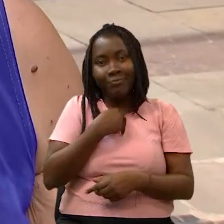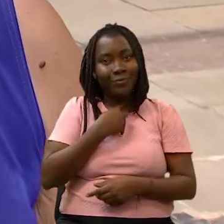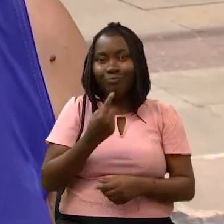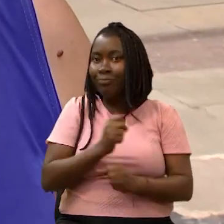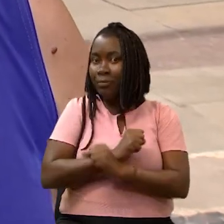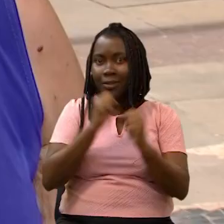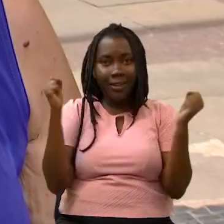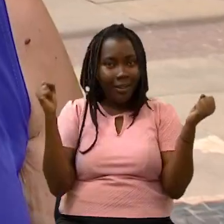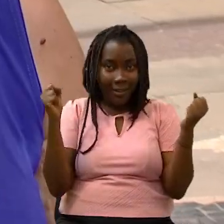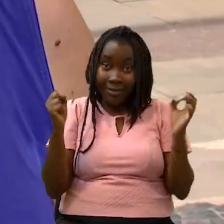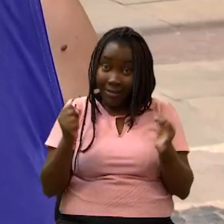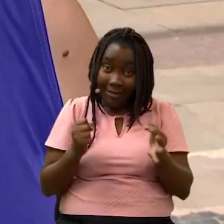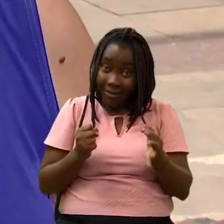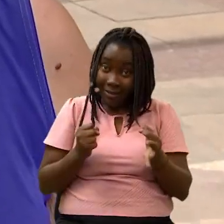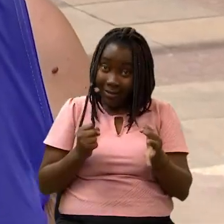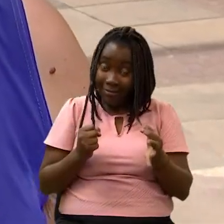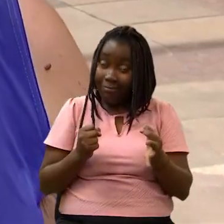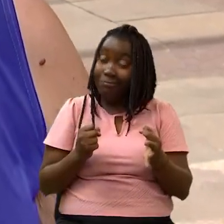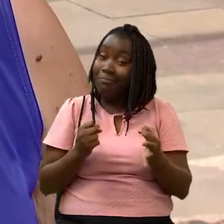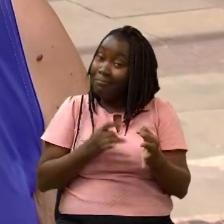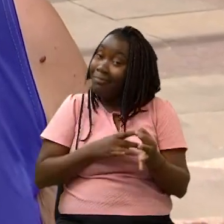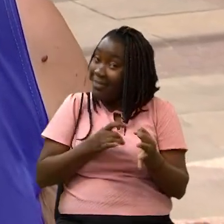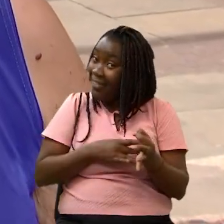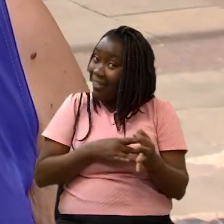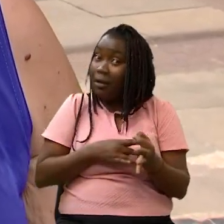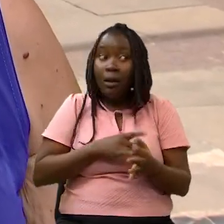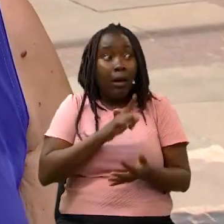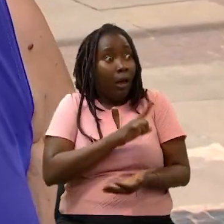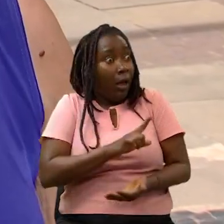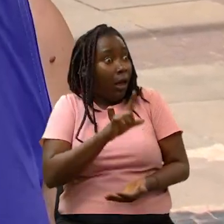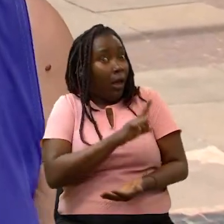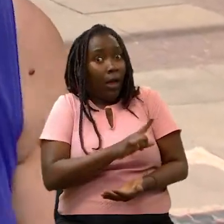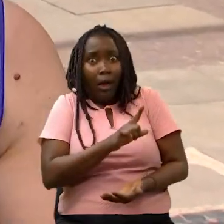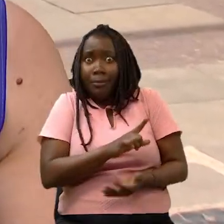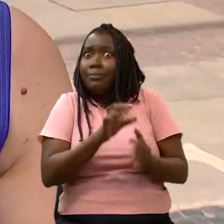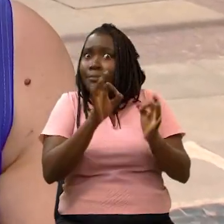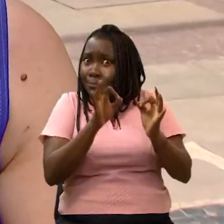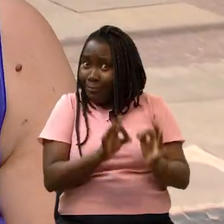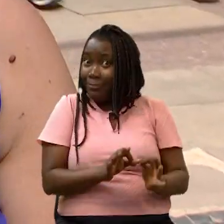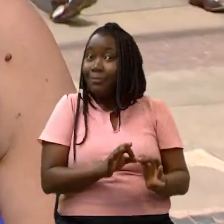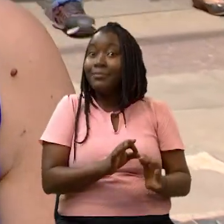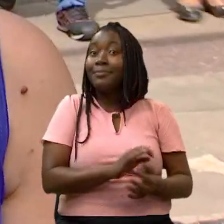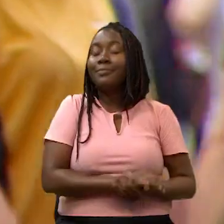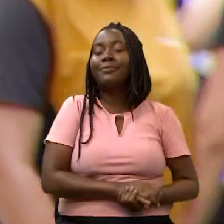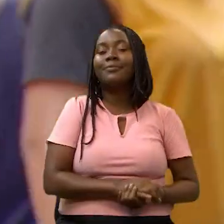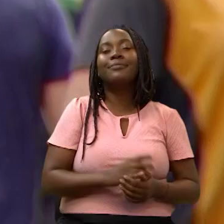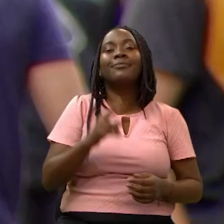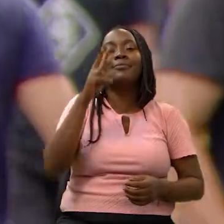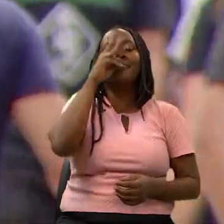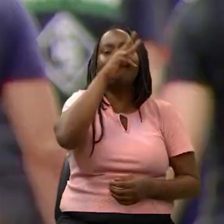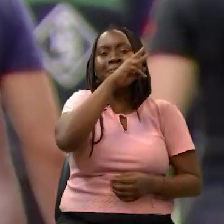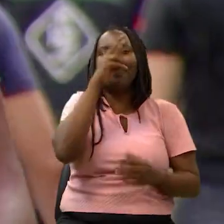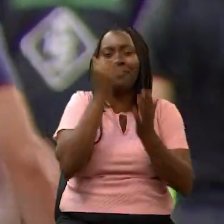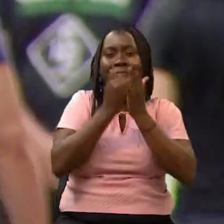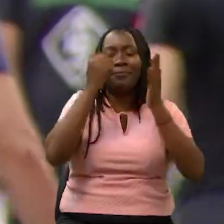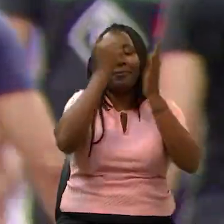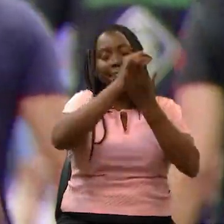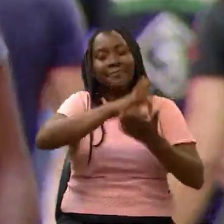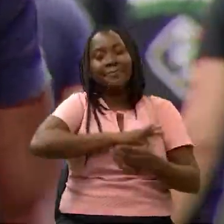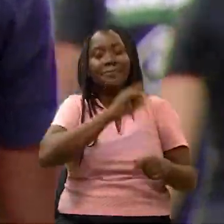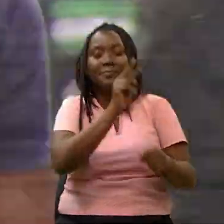não tem condições, não é? Dá medo. Claro, com certeza. A intensificação